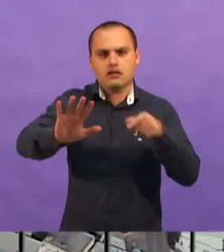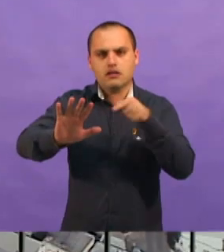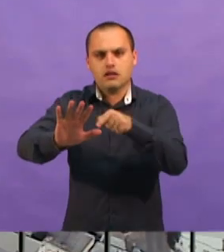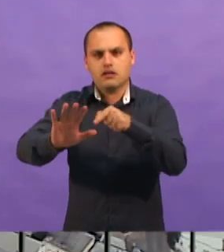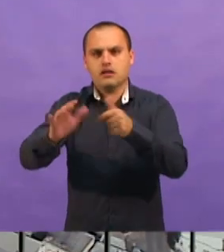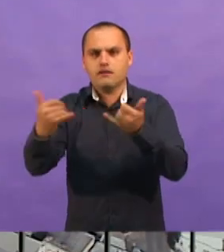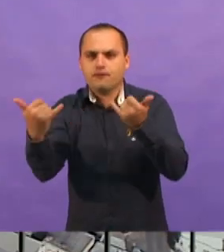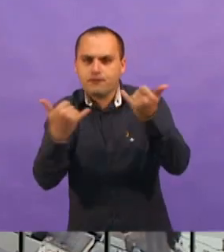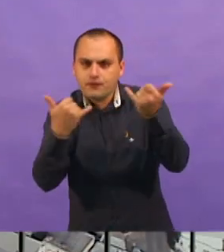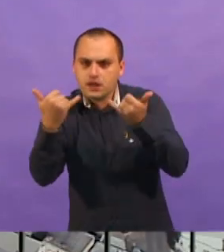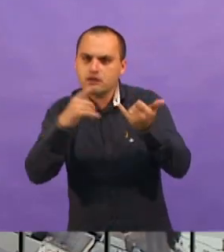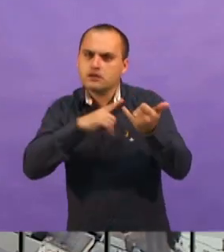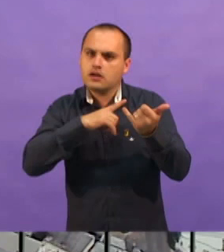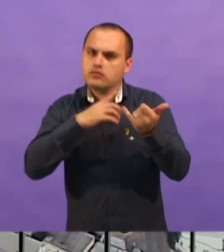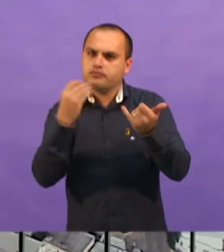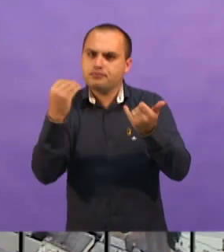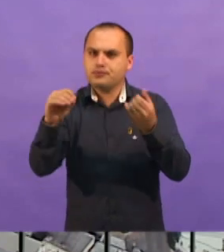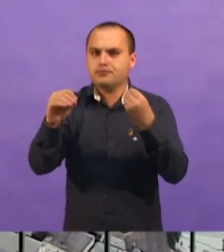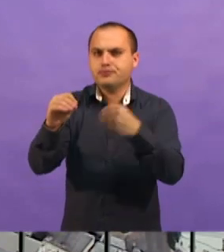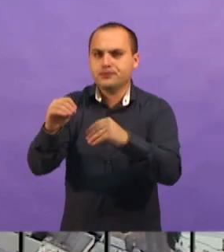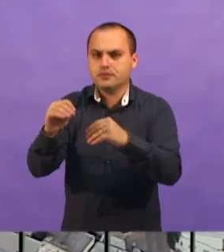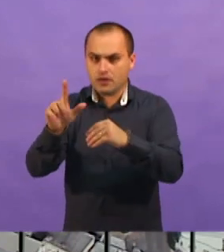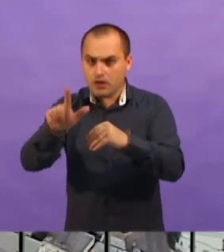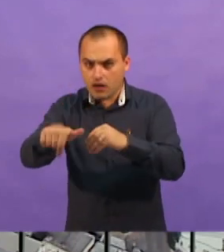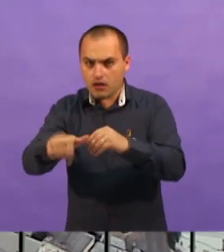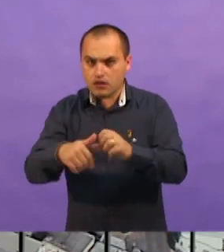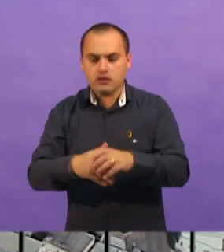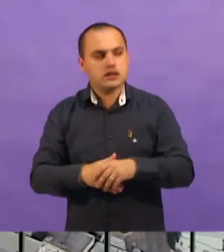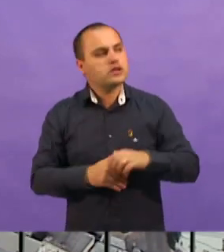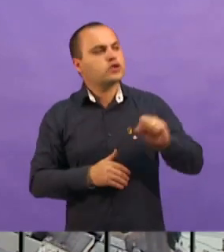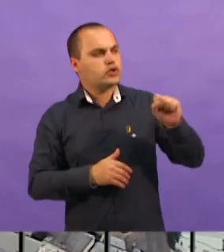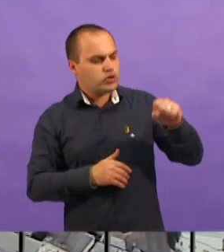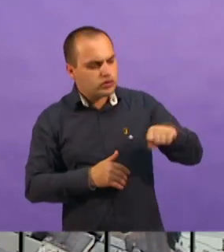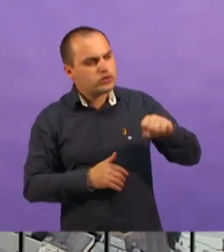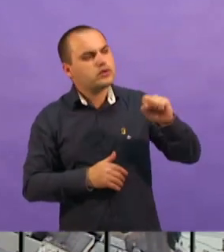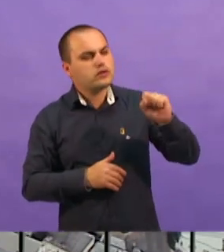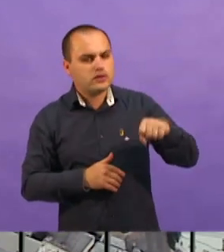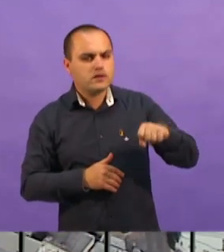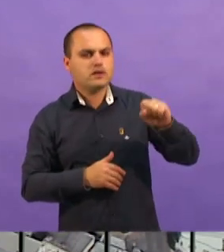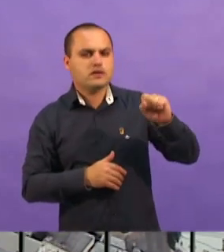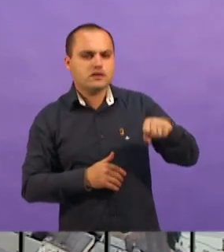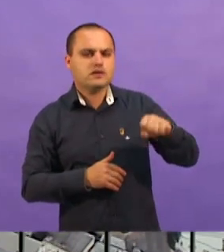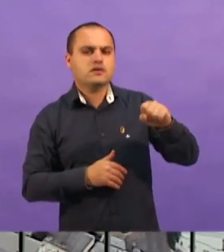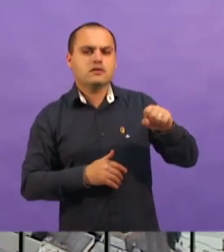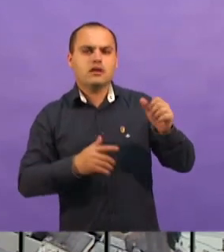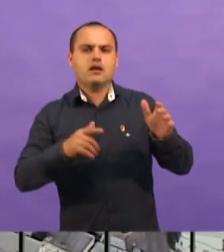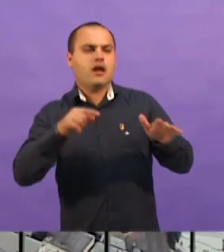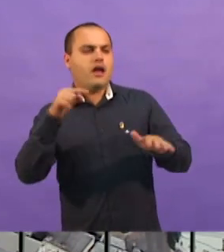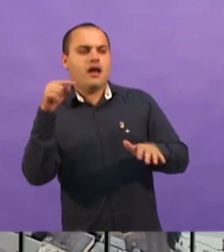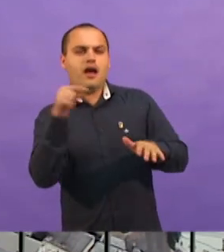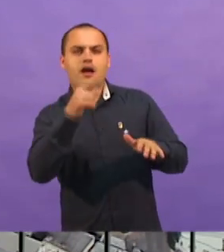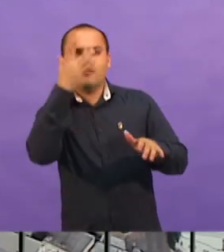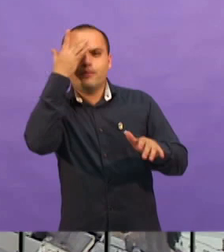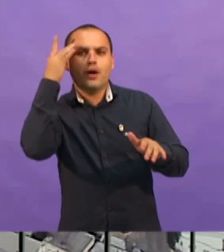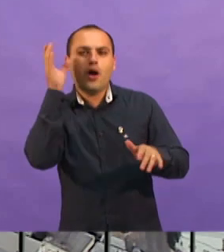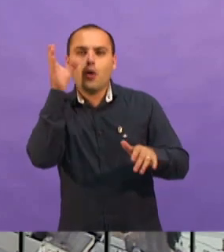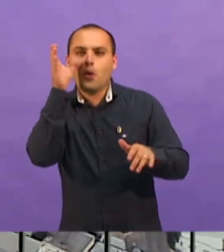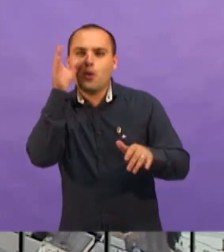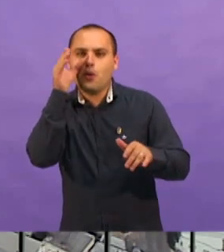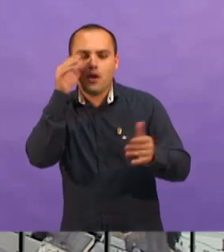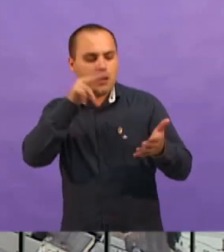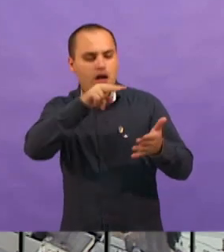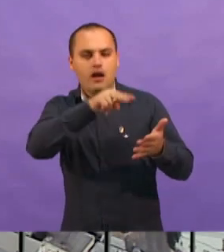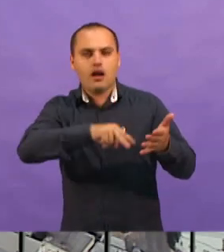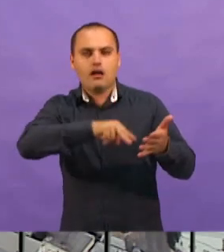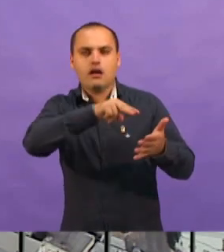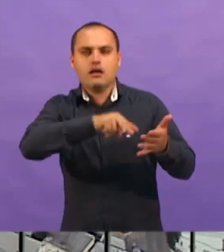aí, porque o anuário encanta a quem o lê só por curiosidade, né? E ele